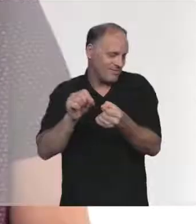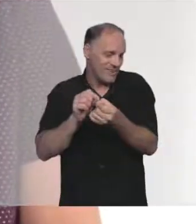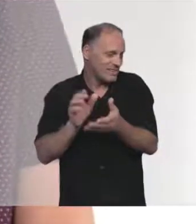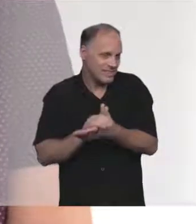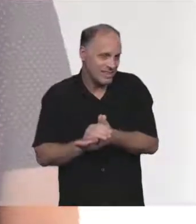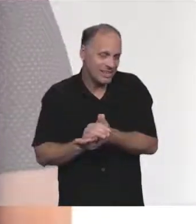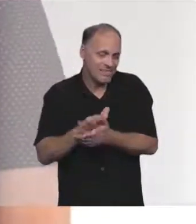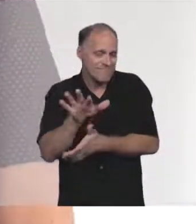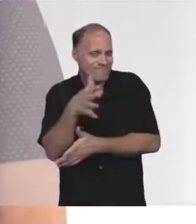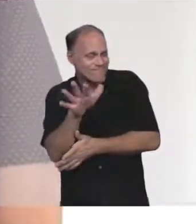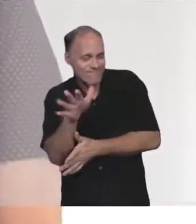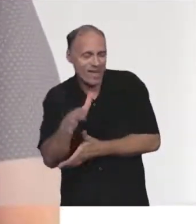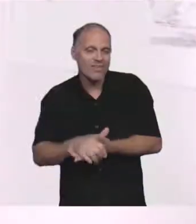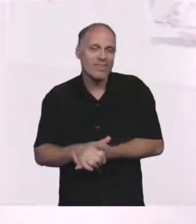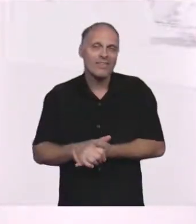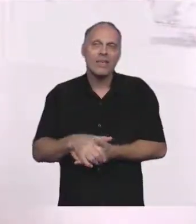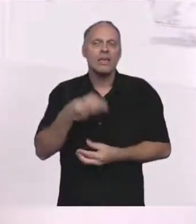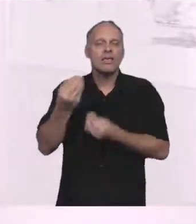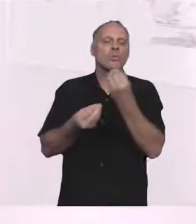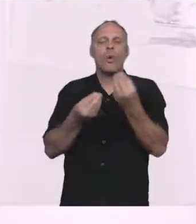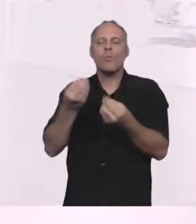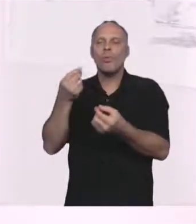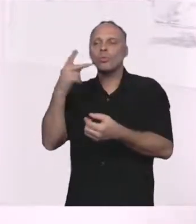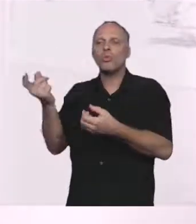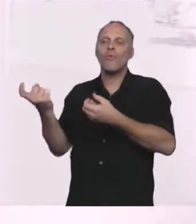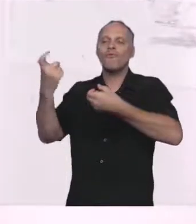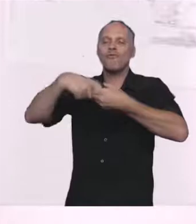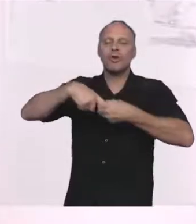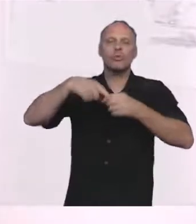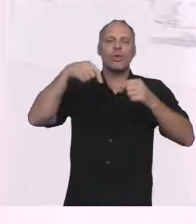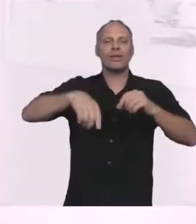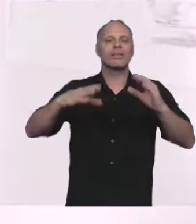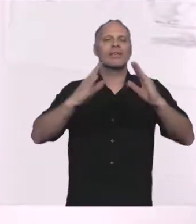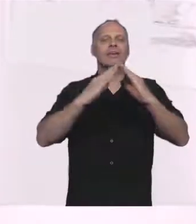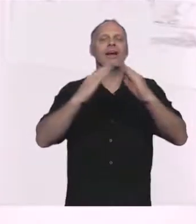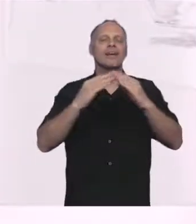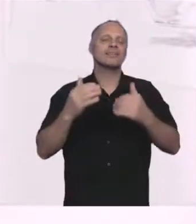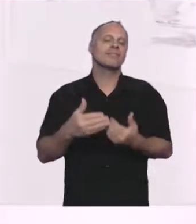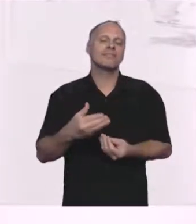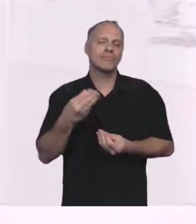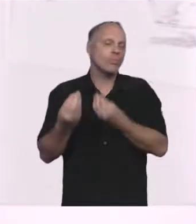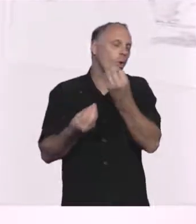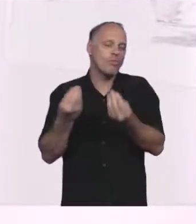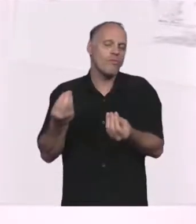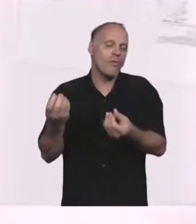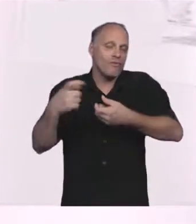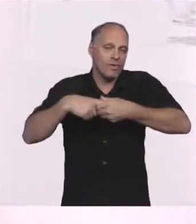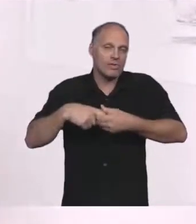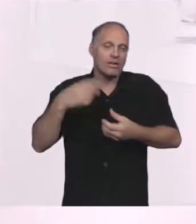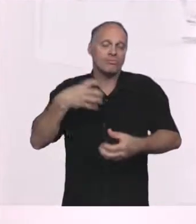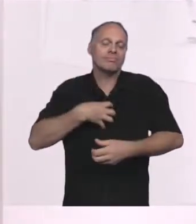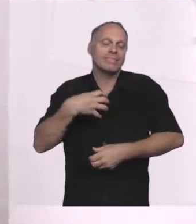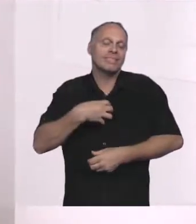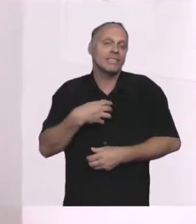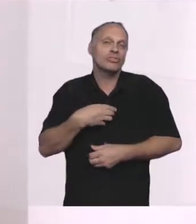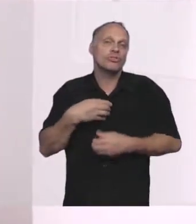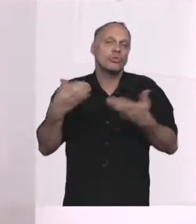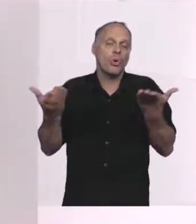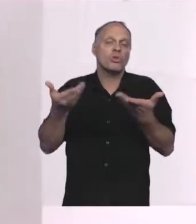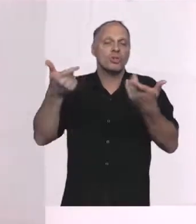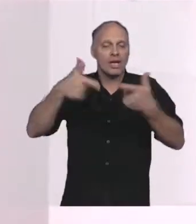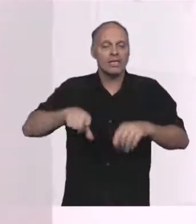Talvez. E como foi essa volta, o retorno ao lar para cá, Camilo? Assim, como é que tu tá te